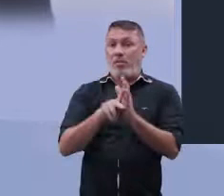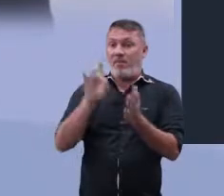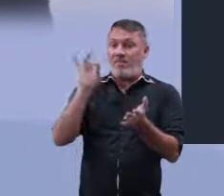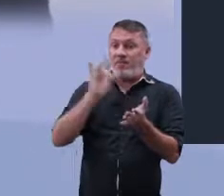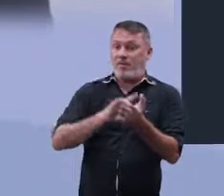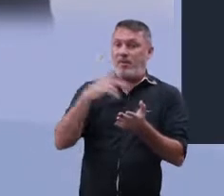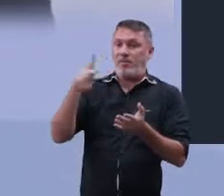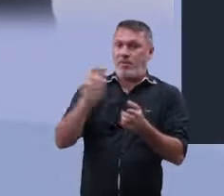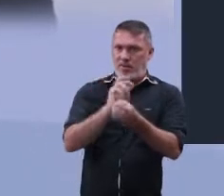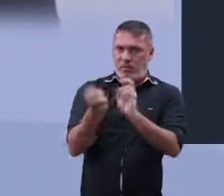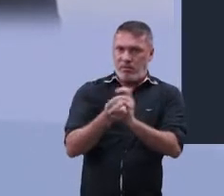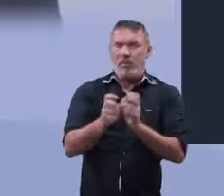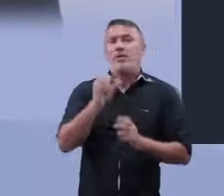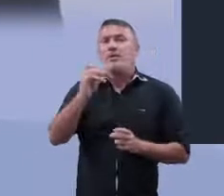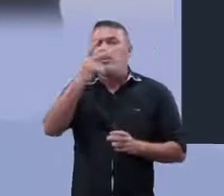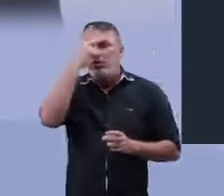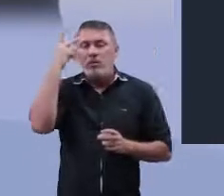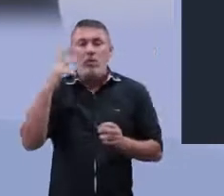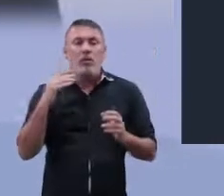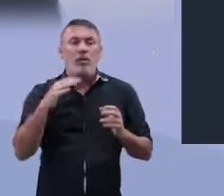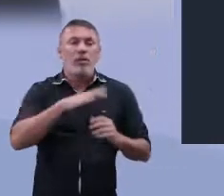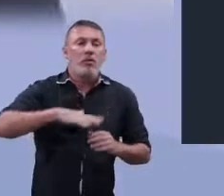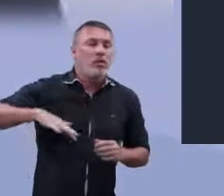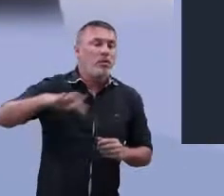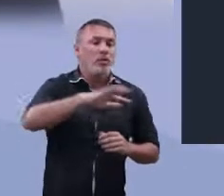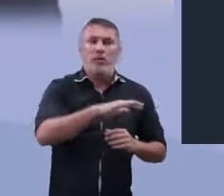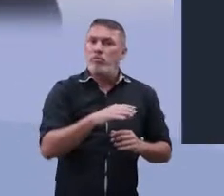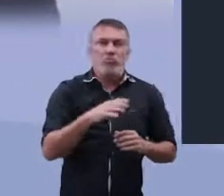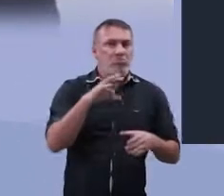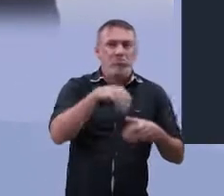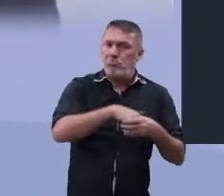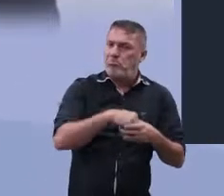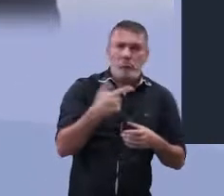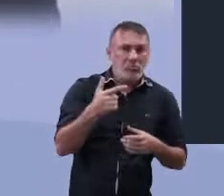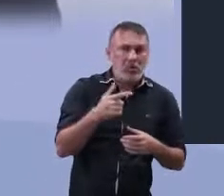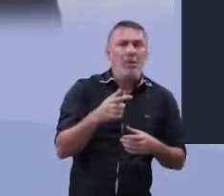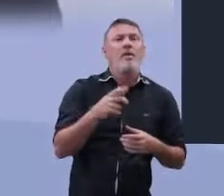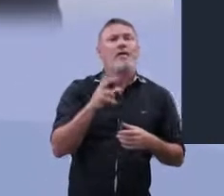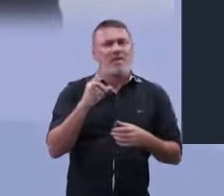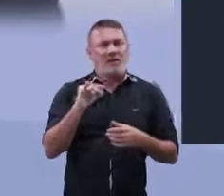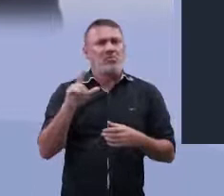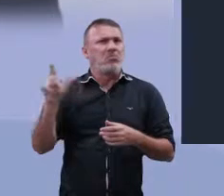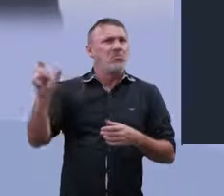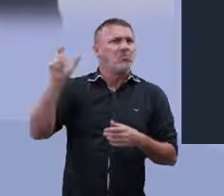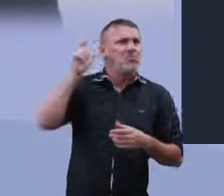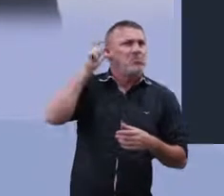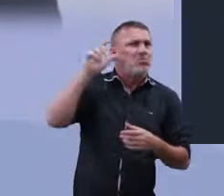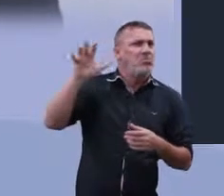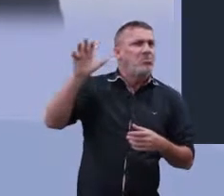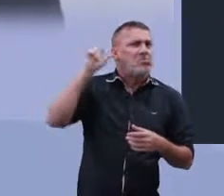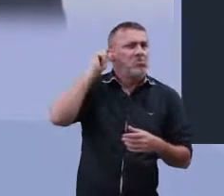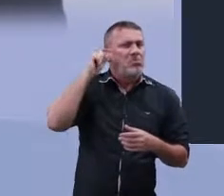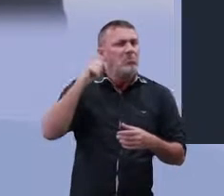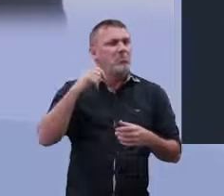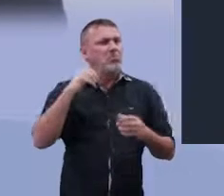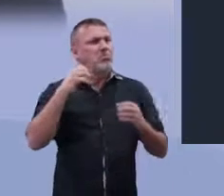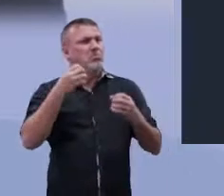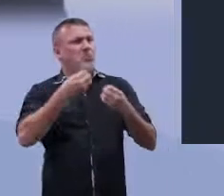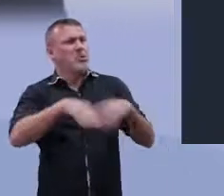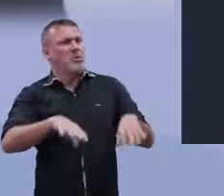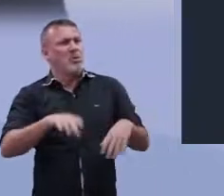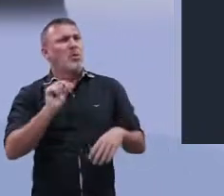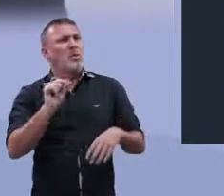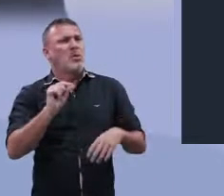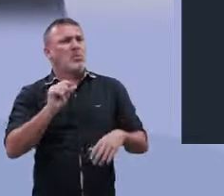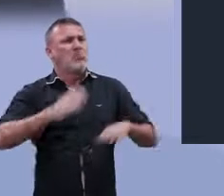daquela realidade. Então, se a pessoa não está nesse meio, ela possivelmente pode não entender, pode não saber o que